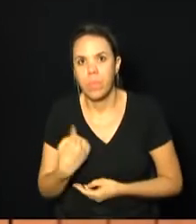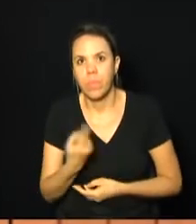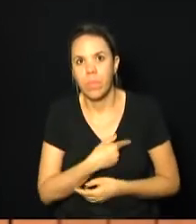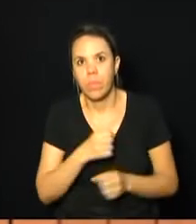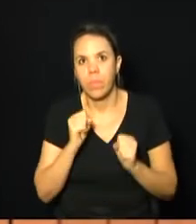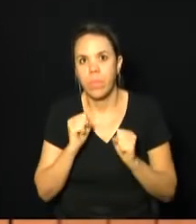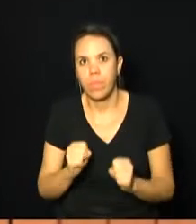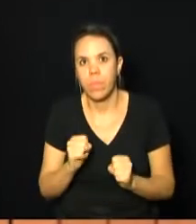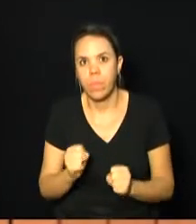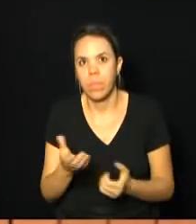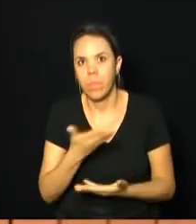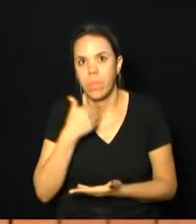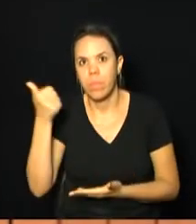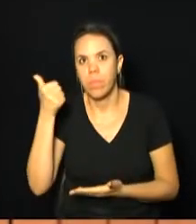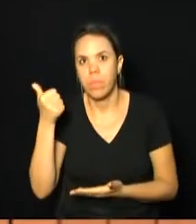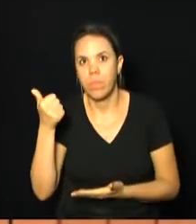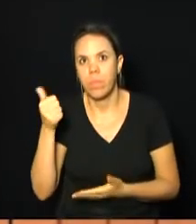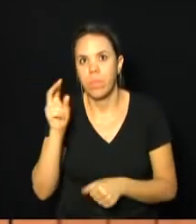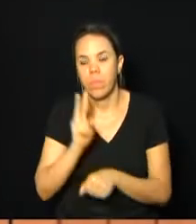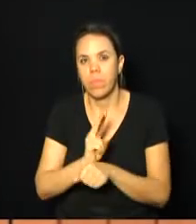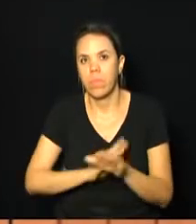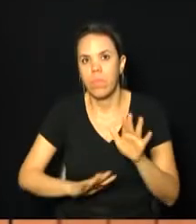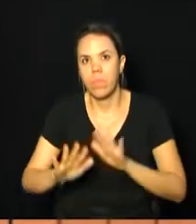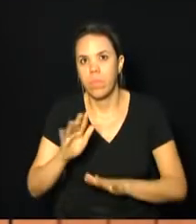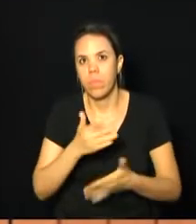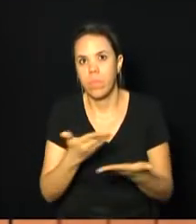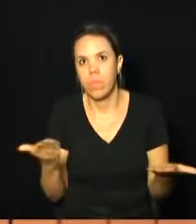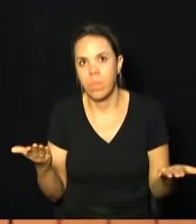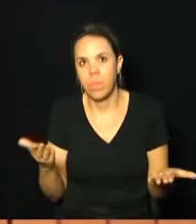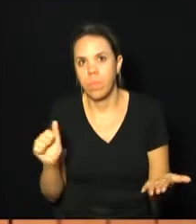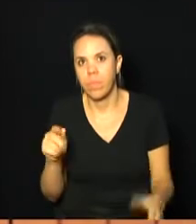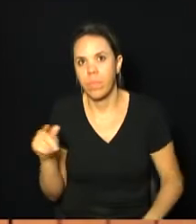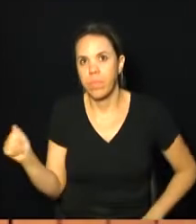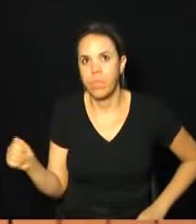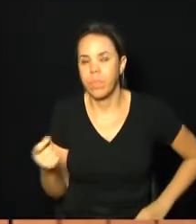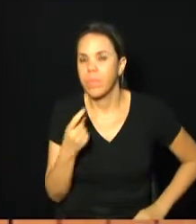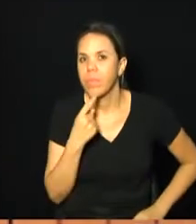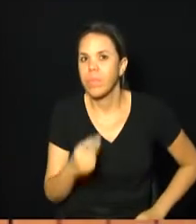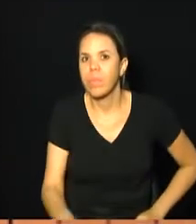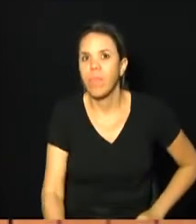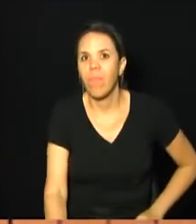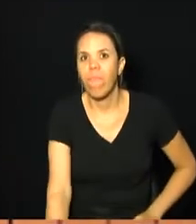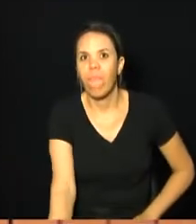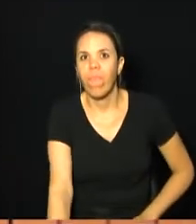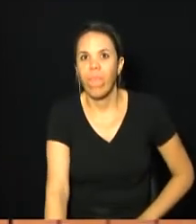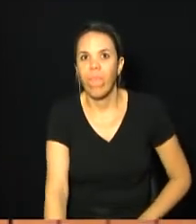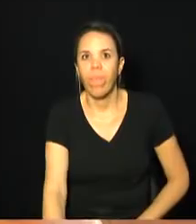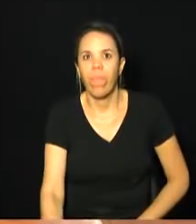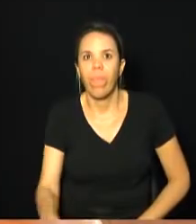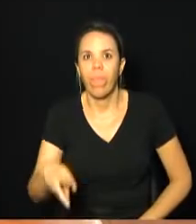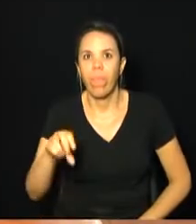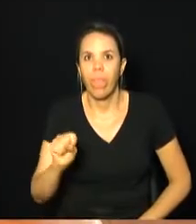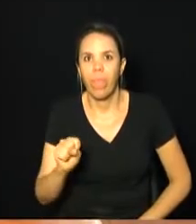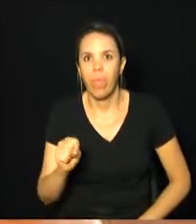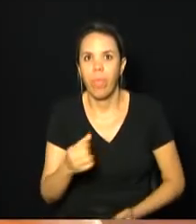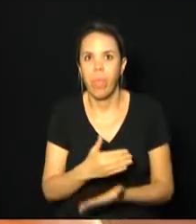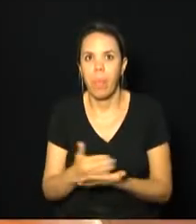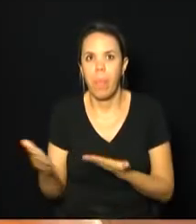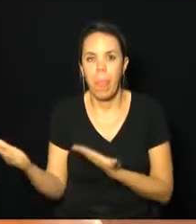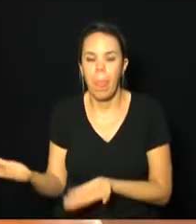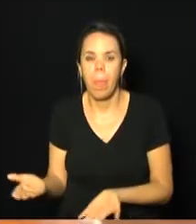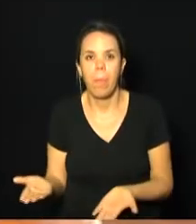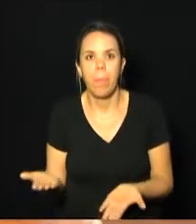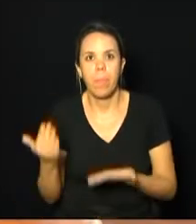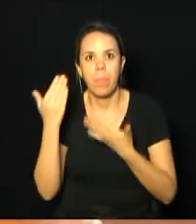poder melhorar os cuidados aí com a nossa APA, Campinas. Marcos, vamos começar com você.